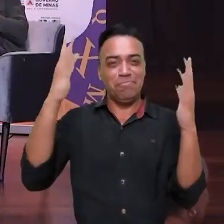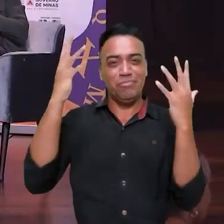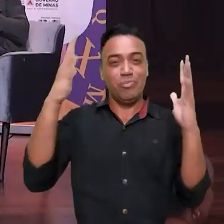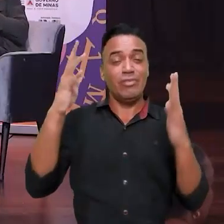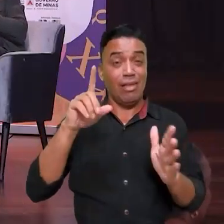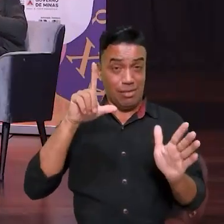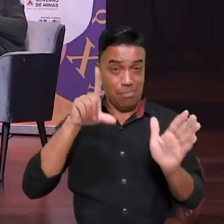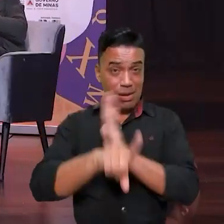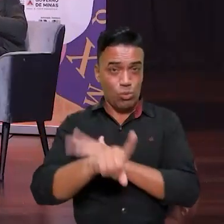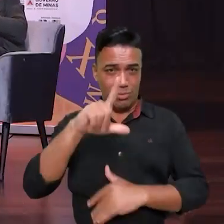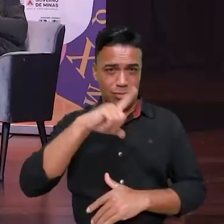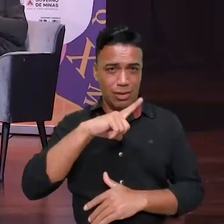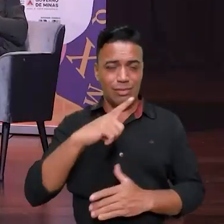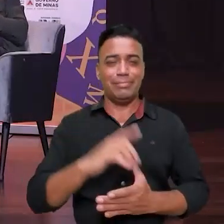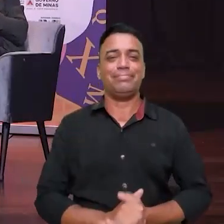Tem mais pergunta?